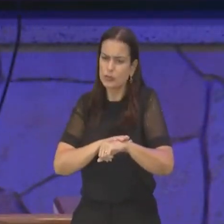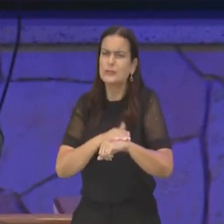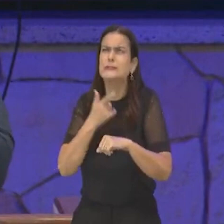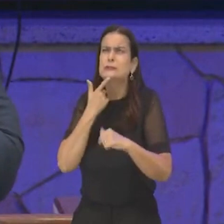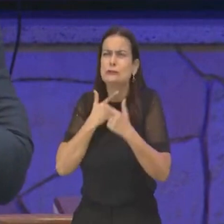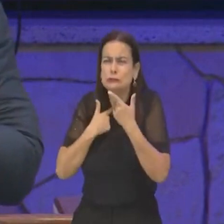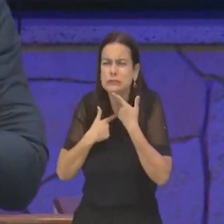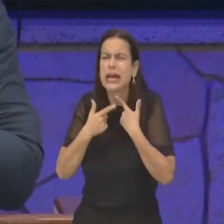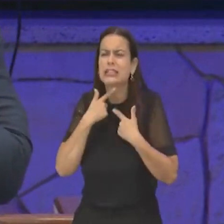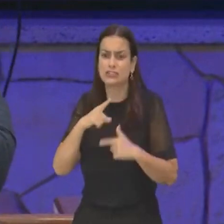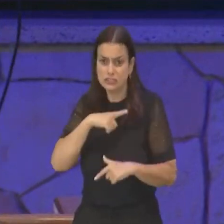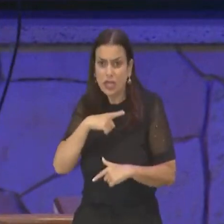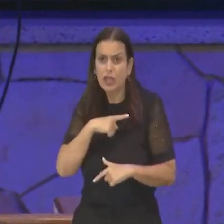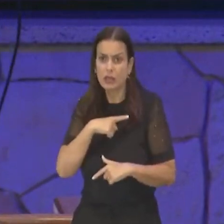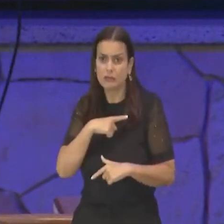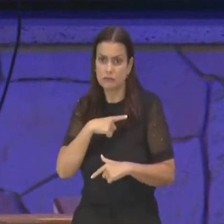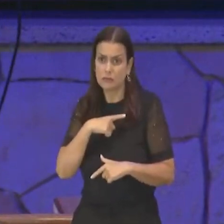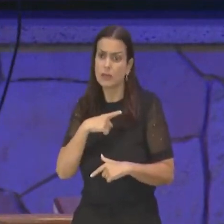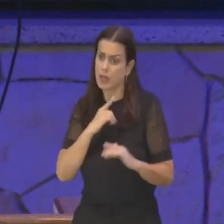sede.